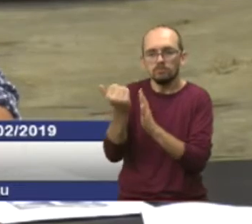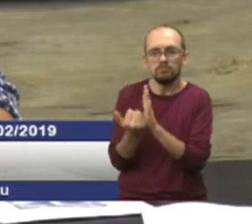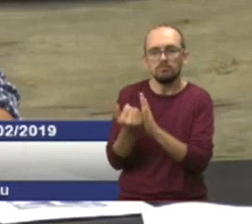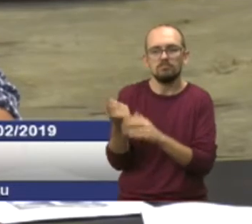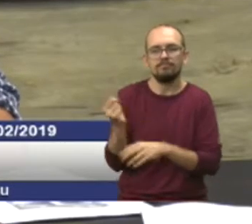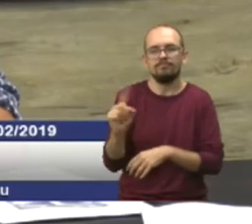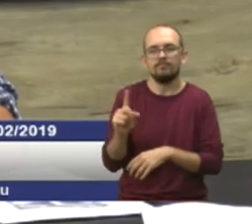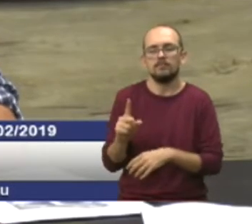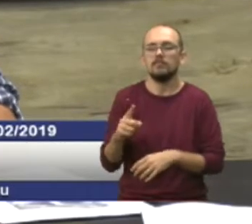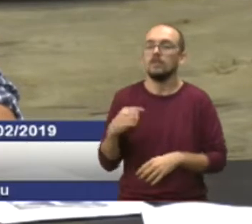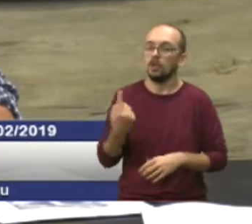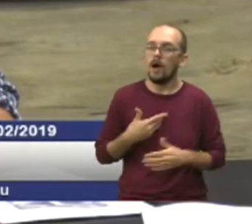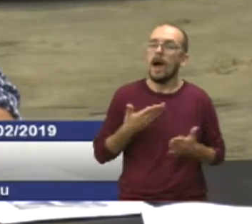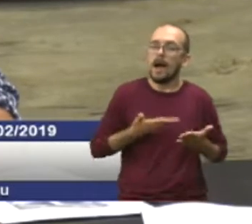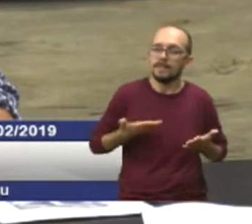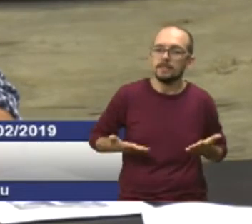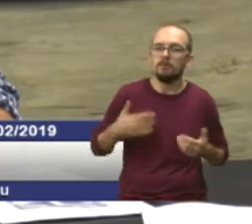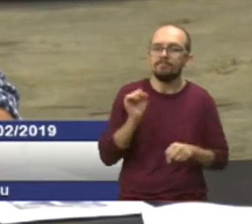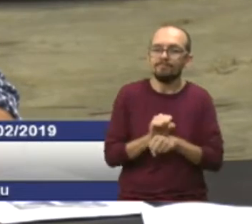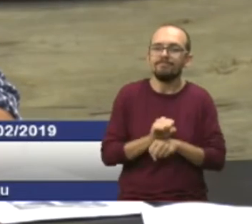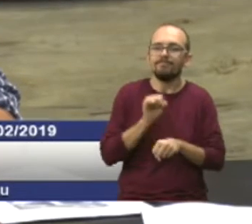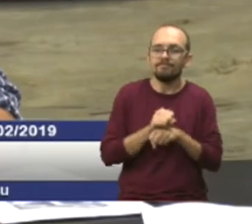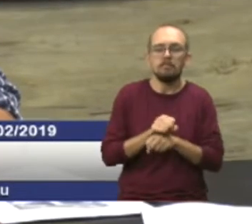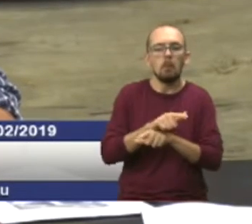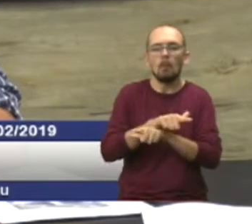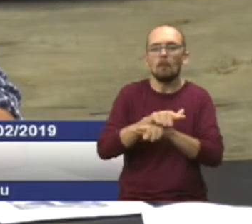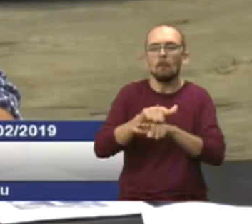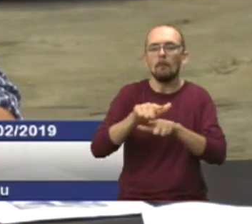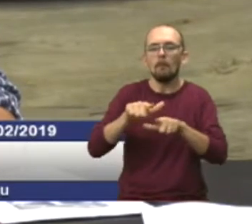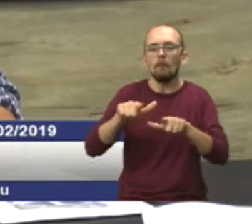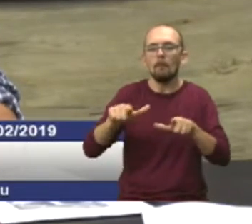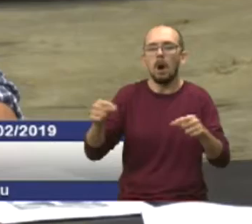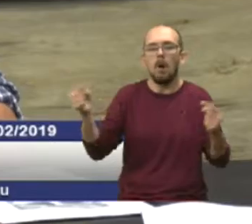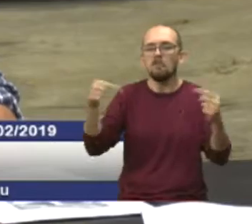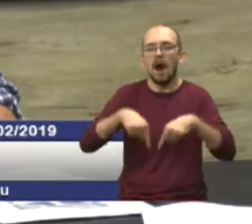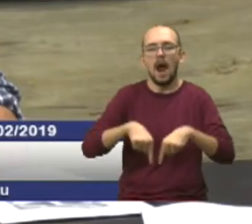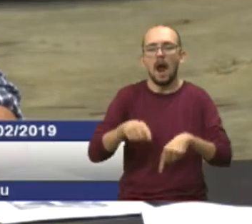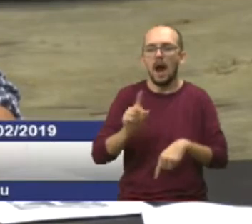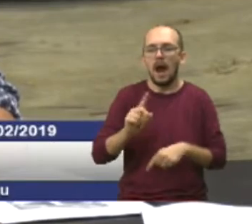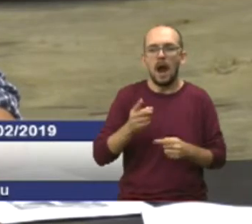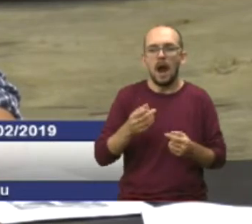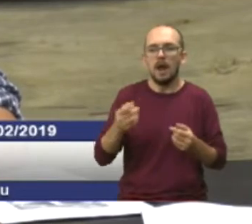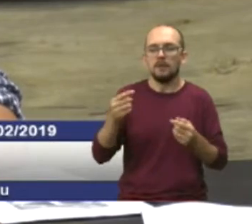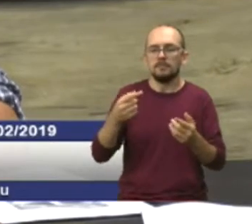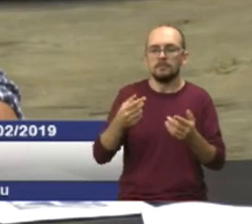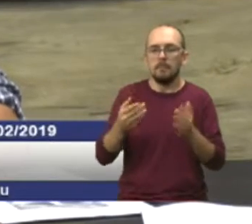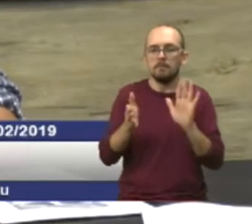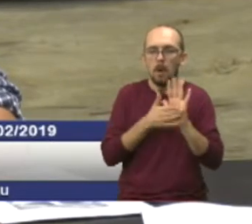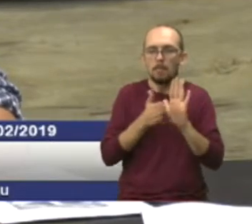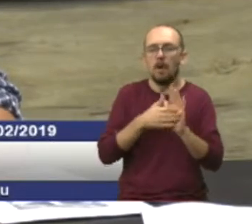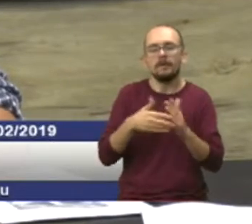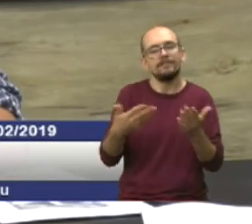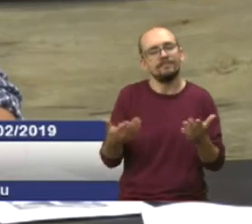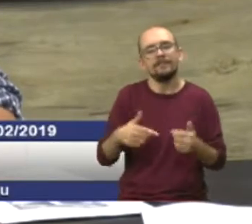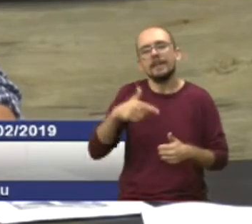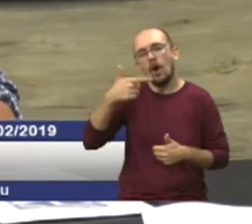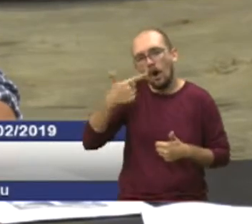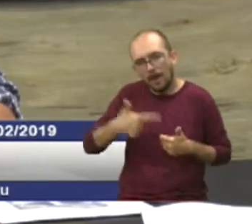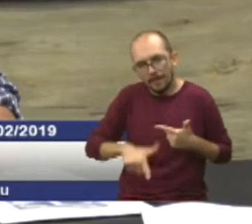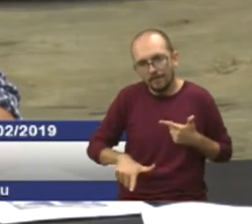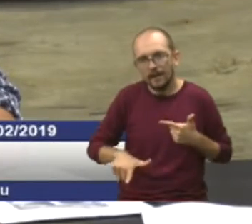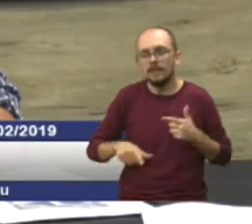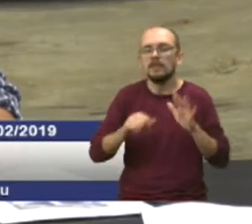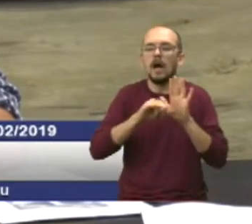as licitações e a licitação fica deserta. Aí que acontece? A gente tem que novamente abrir uma licitação,